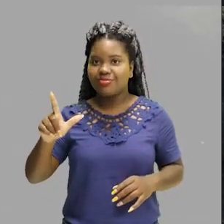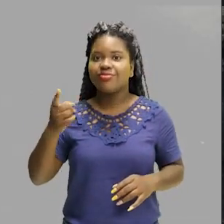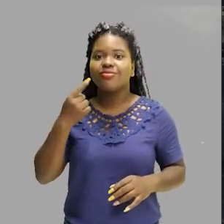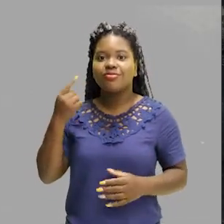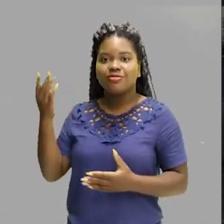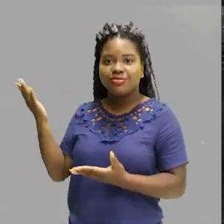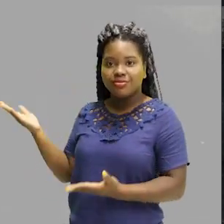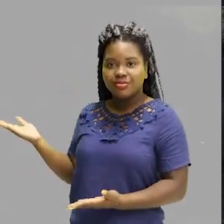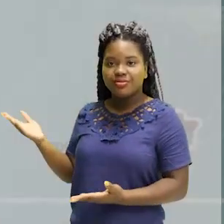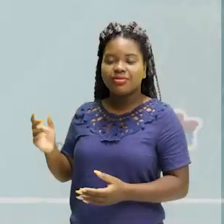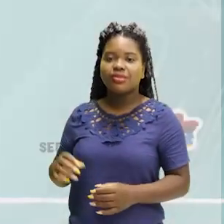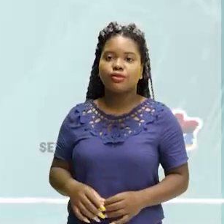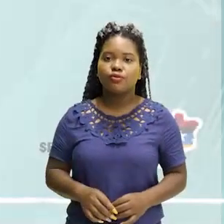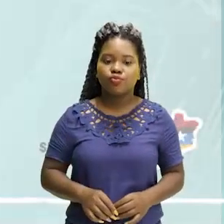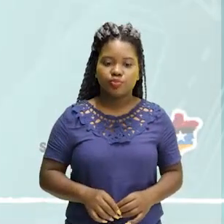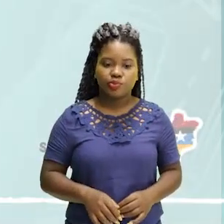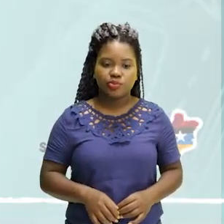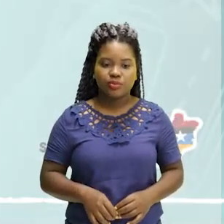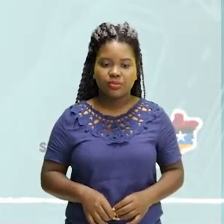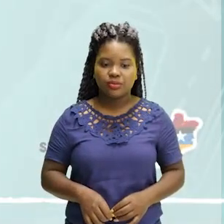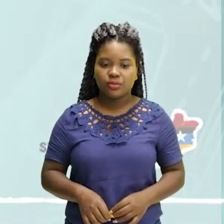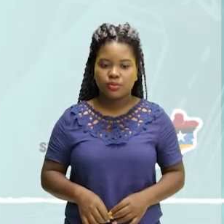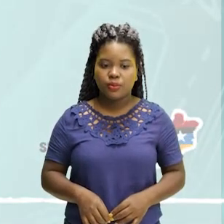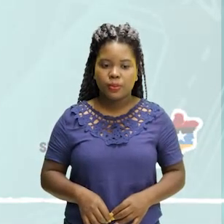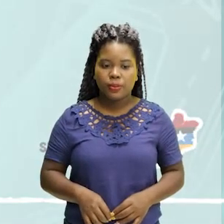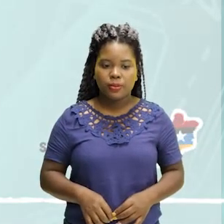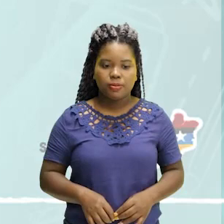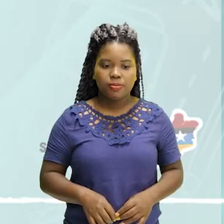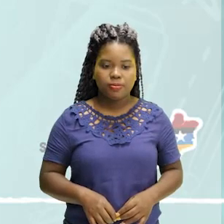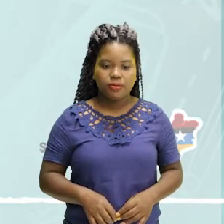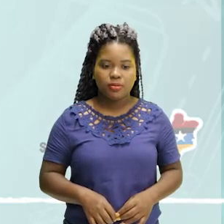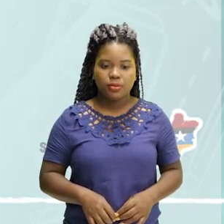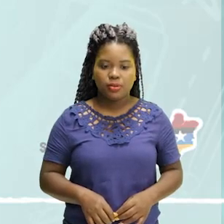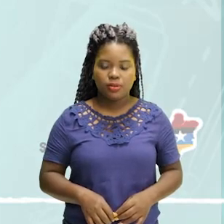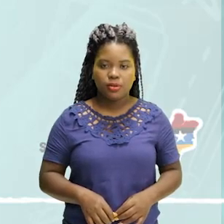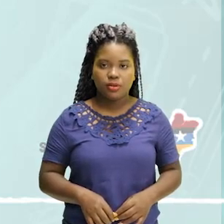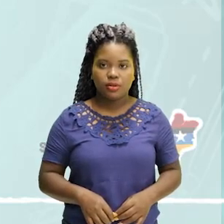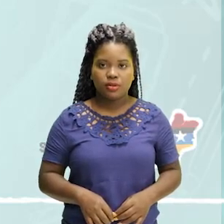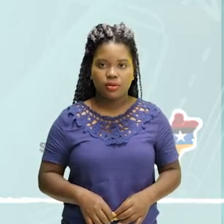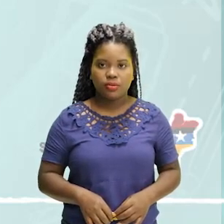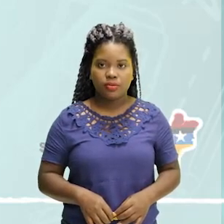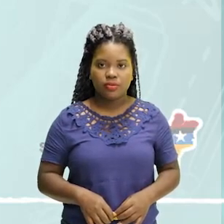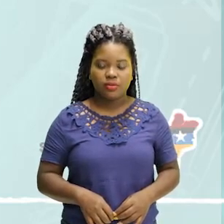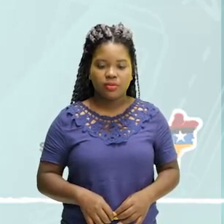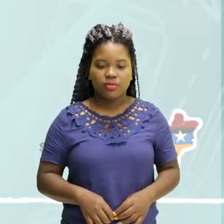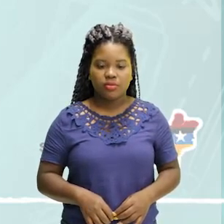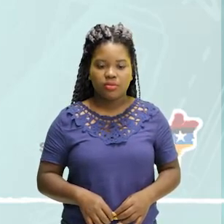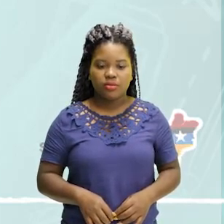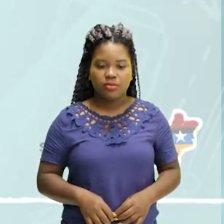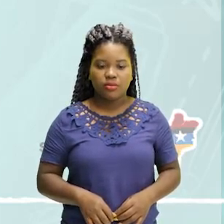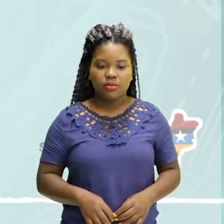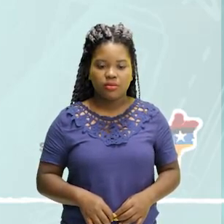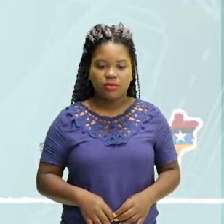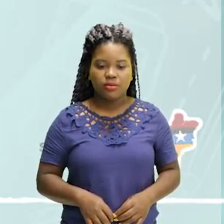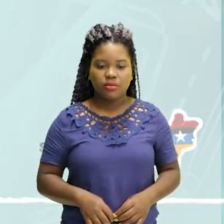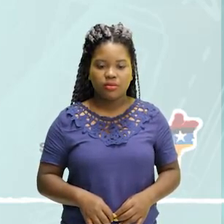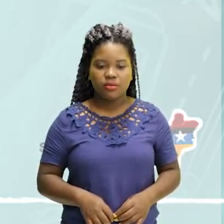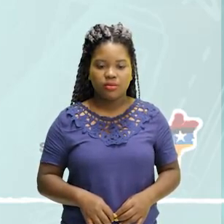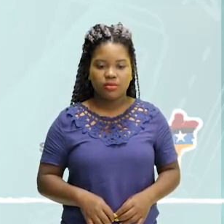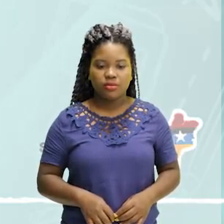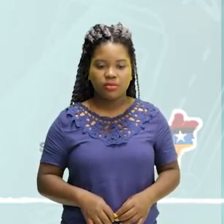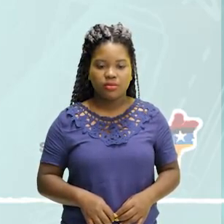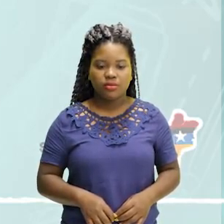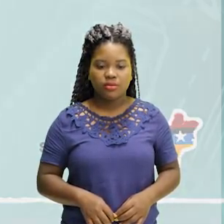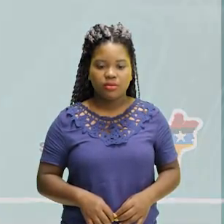tela. Obra de caráter universal, quer dizer, todo mundo vai se identificar ali, tá? Influência do